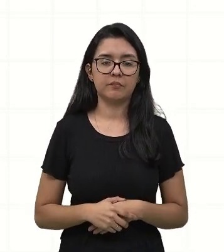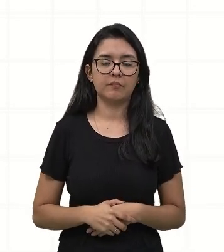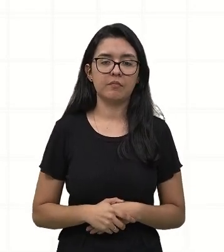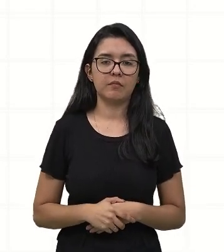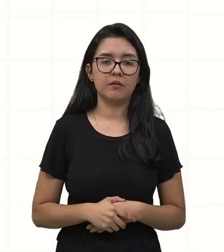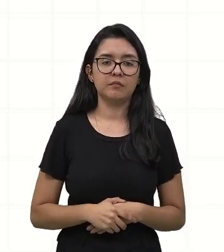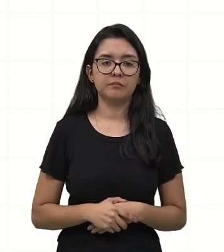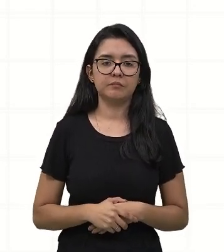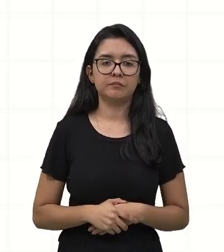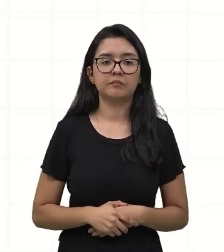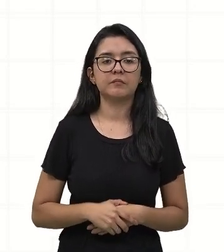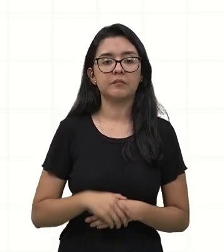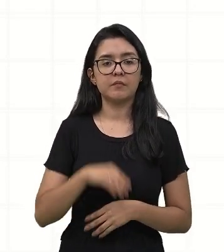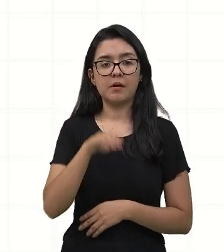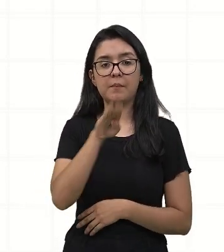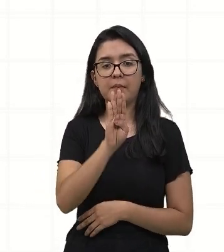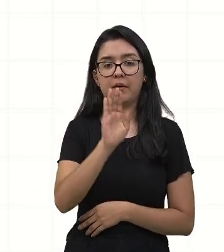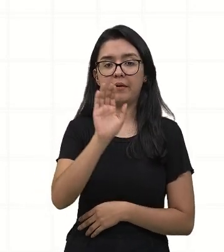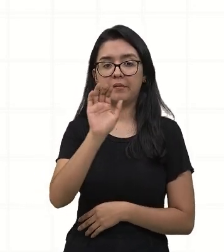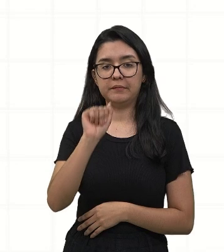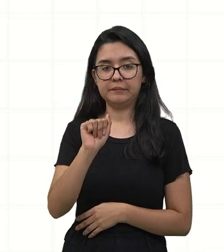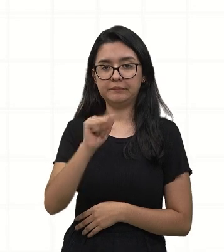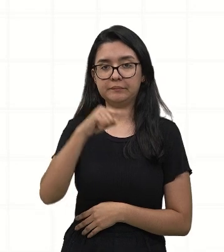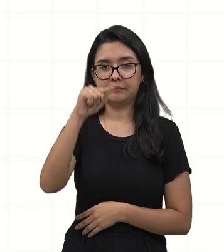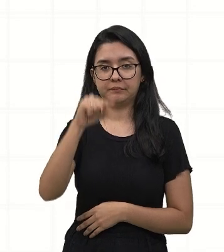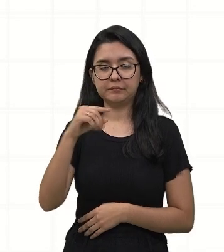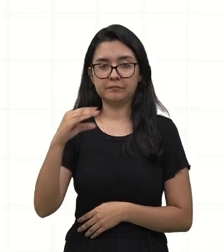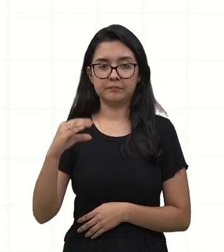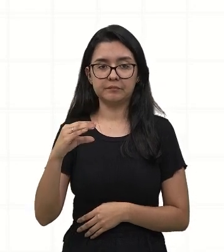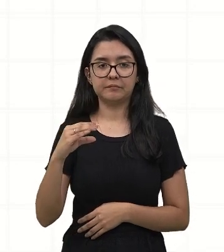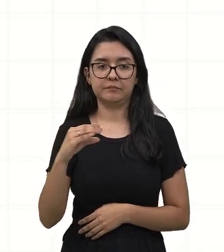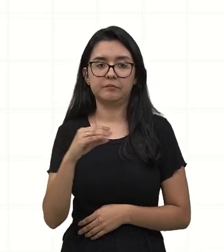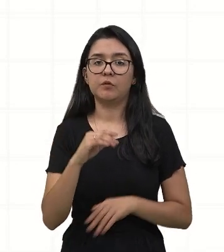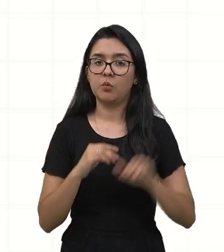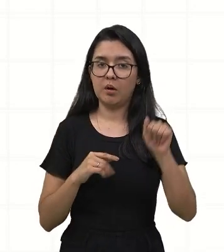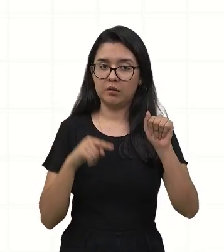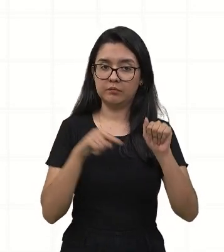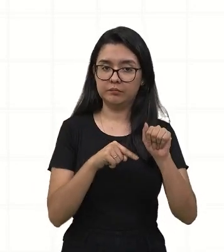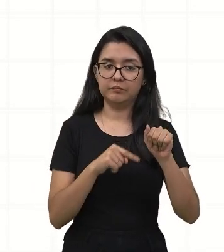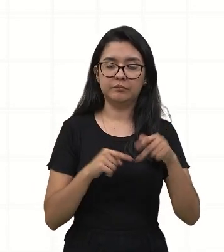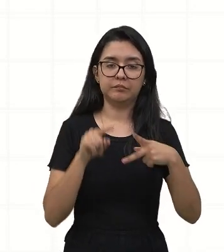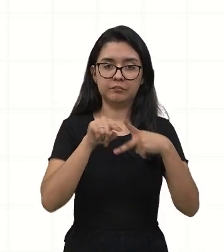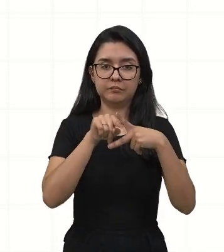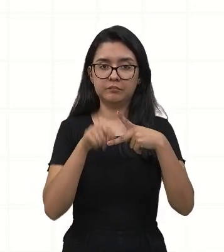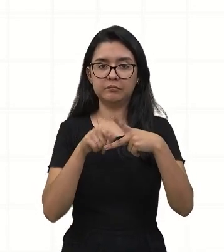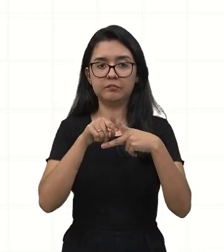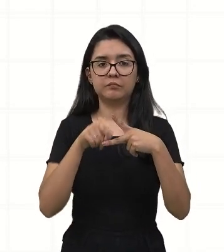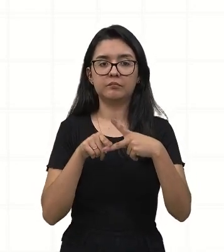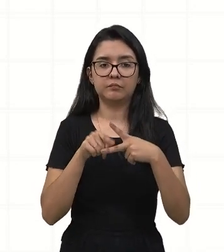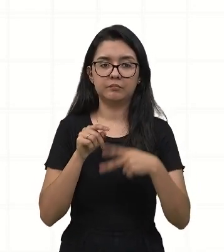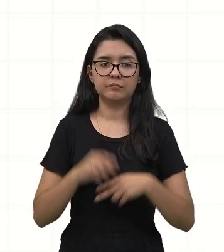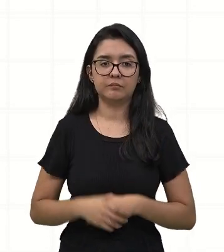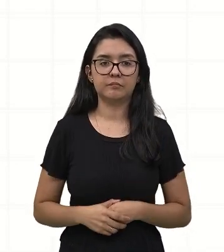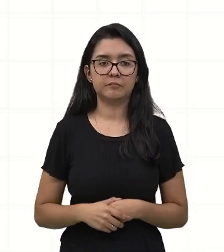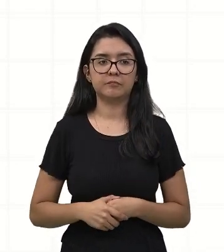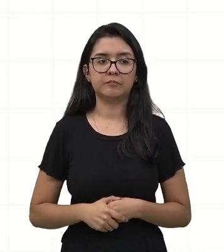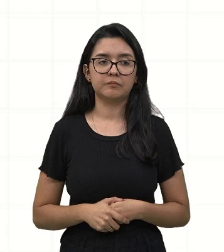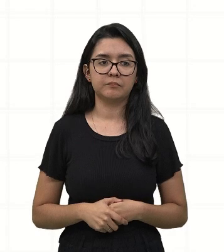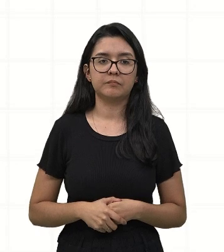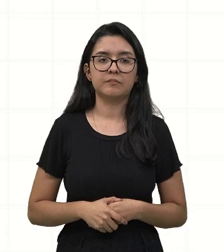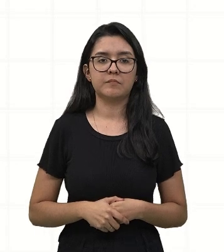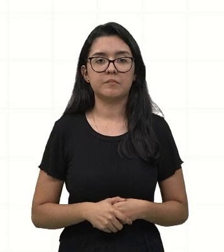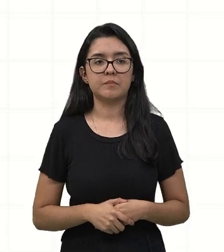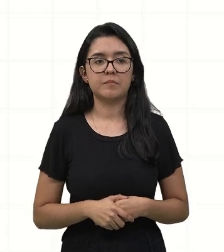ele. BAC. Nós estamos falando do ângulo, desse ângulo aqui de dentro. Tá legal?